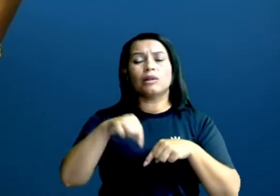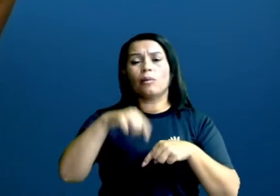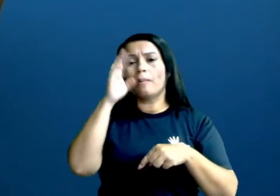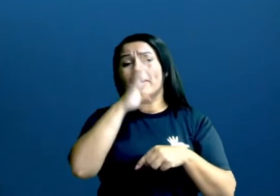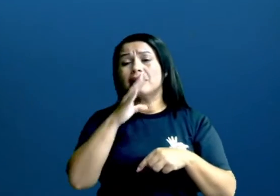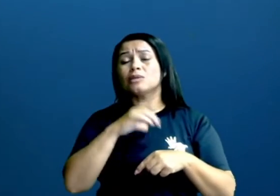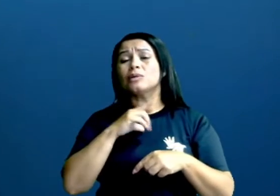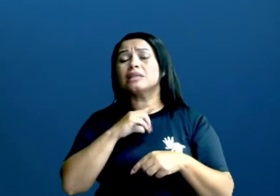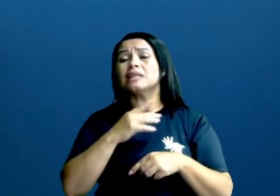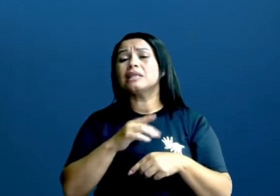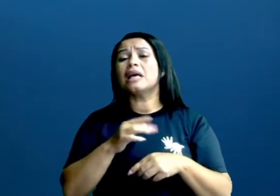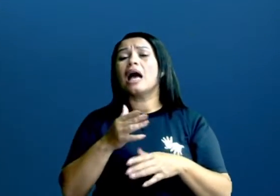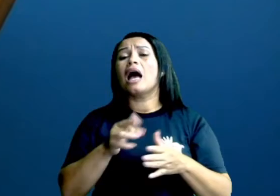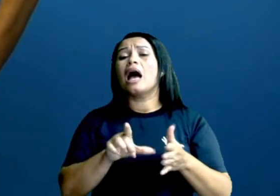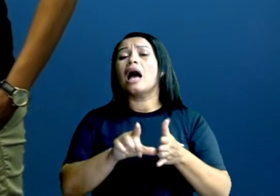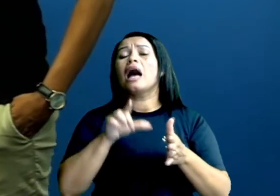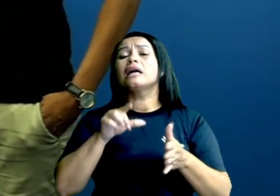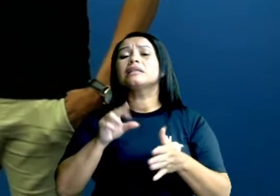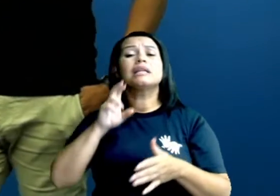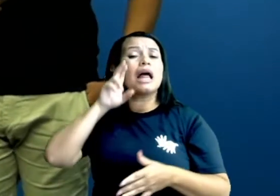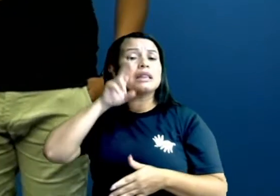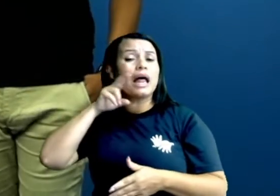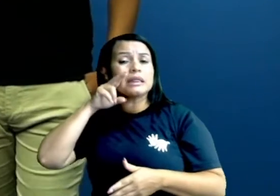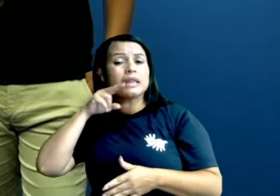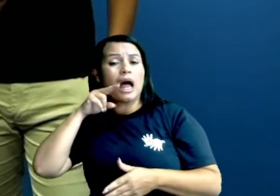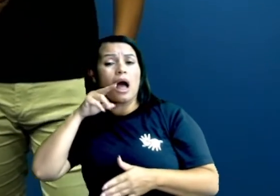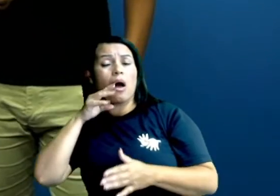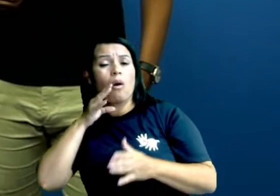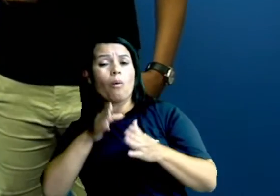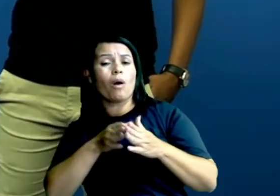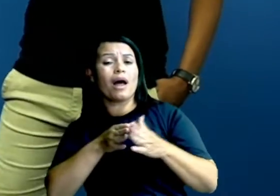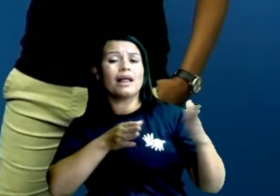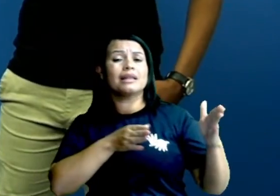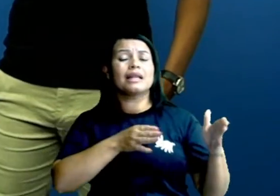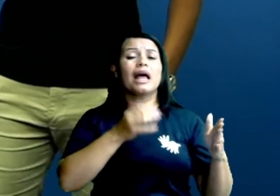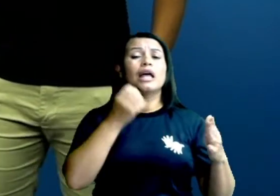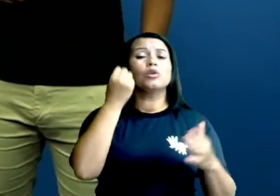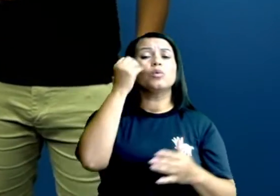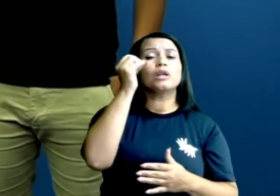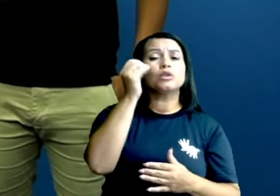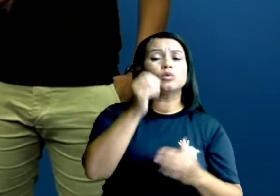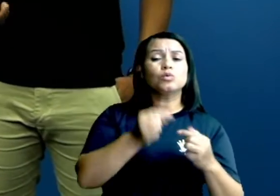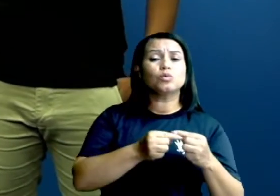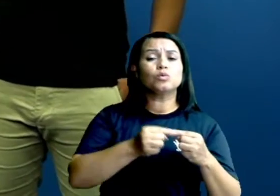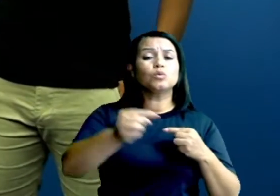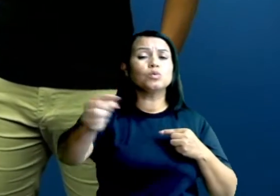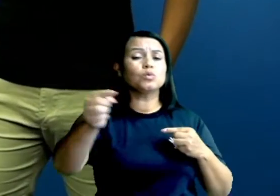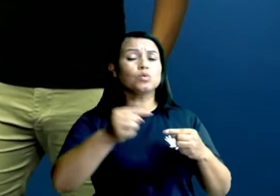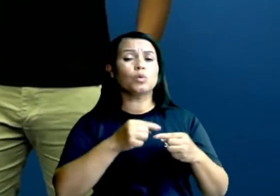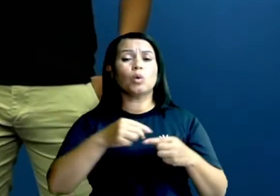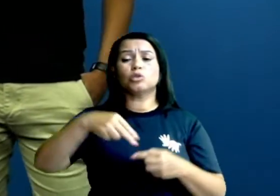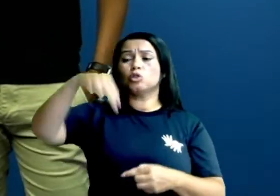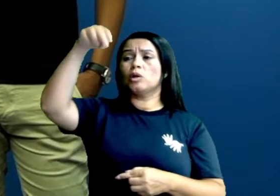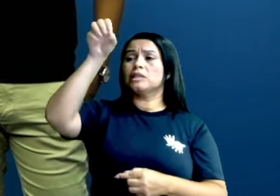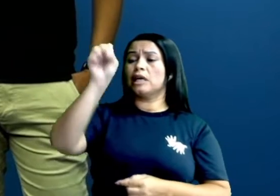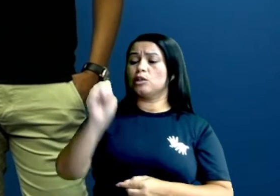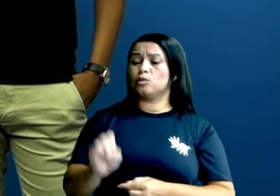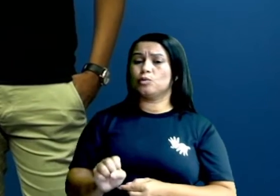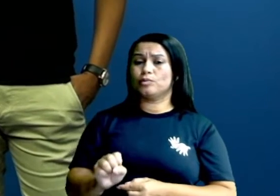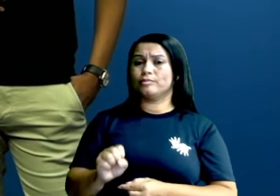se estendia desde o Rio Grande do Norte até o Rio Grande do Sul, né, ou seja, de norte a sul do país, tá certo?